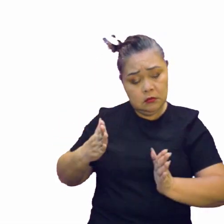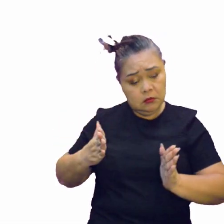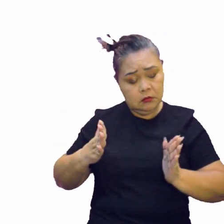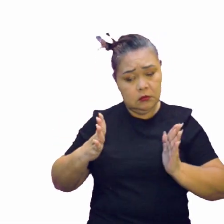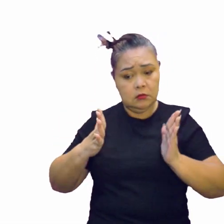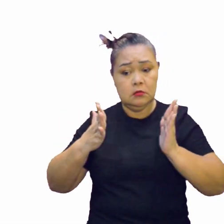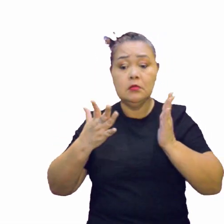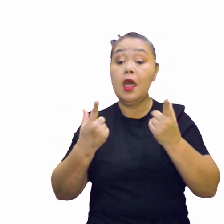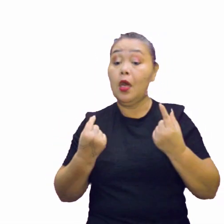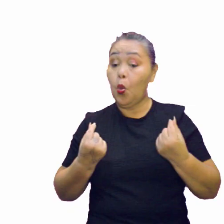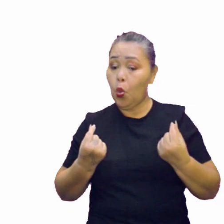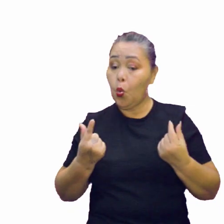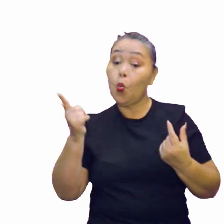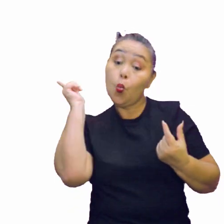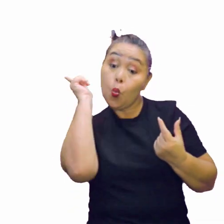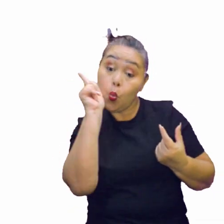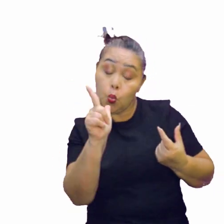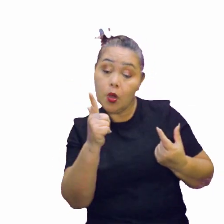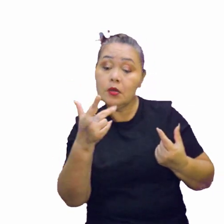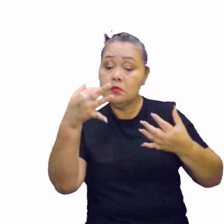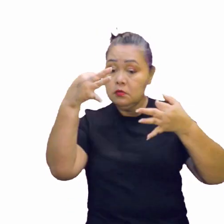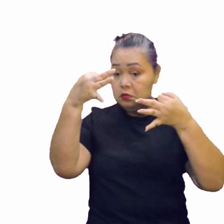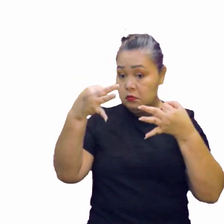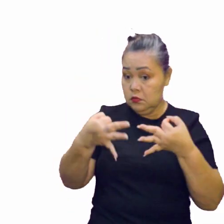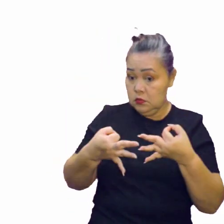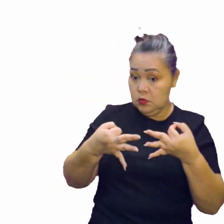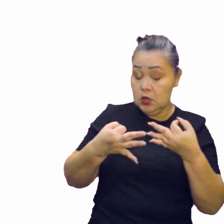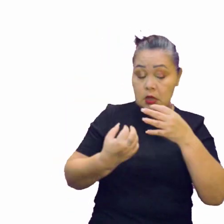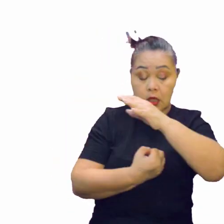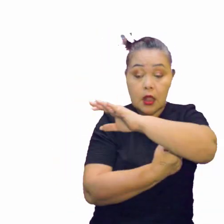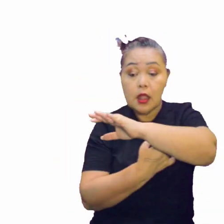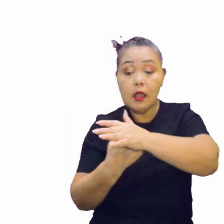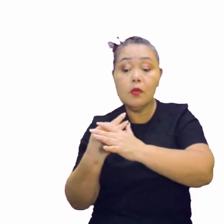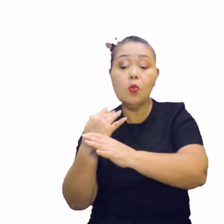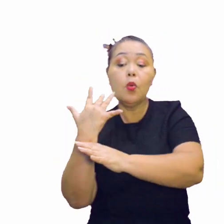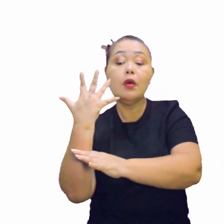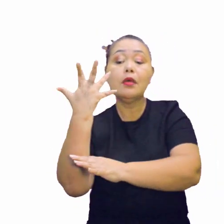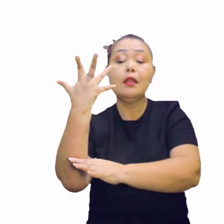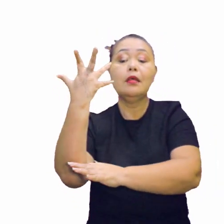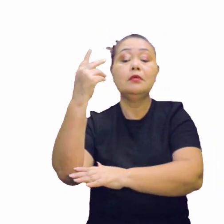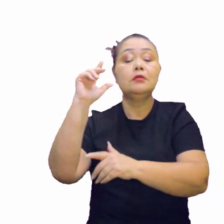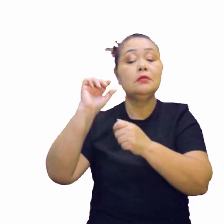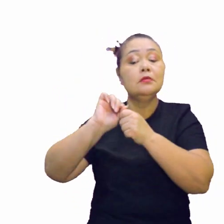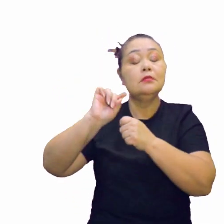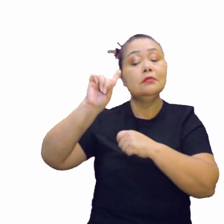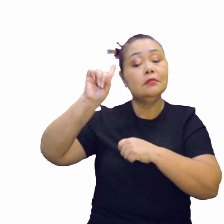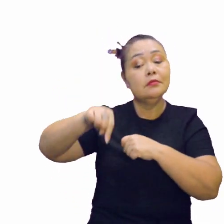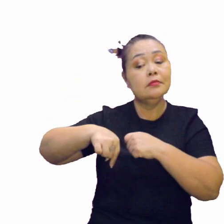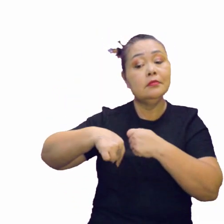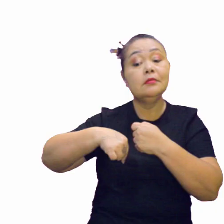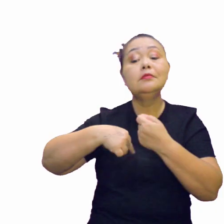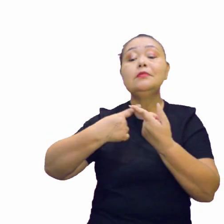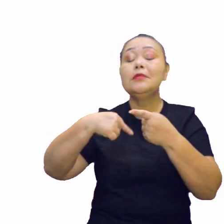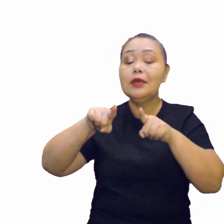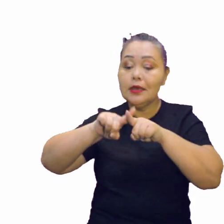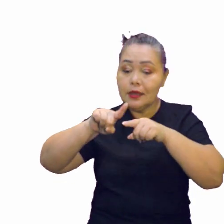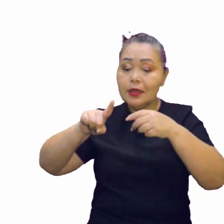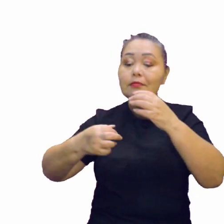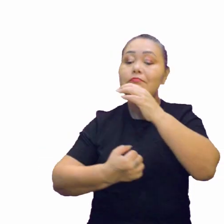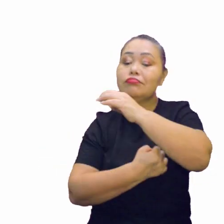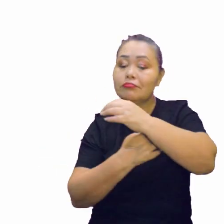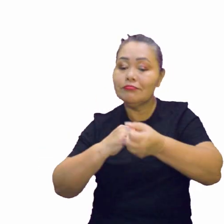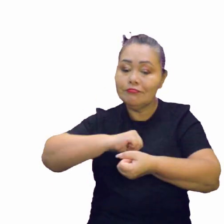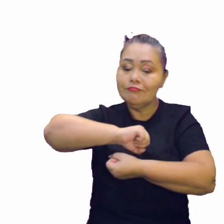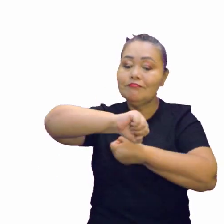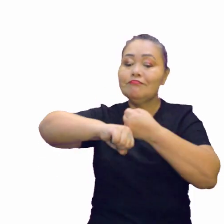econômica, eficiência ecológica e eficiência de sustentabilidade do